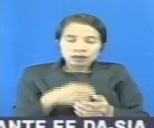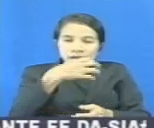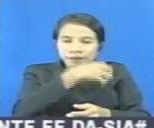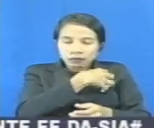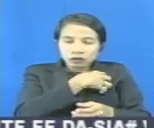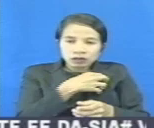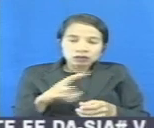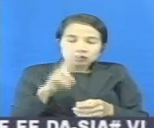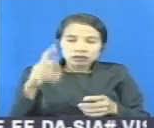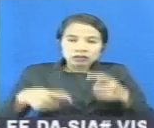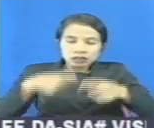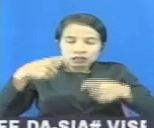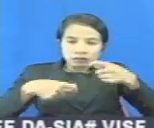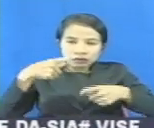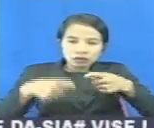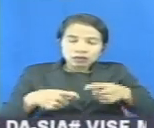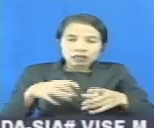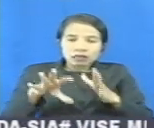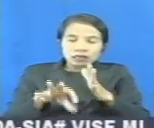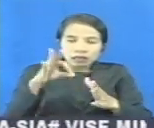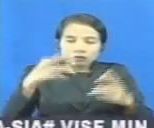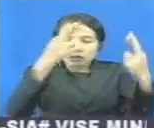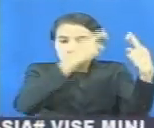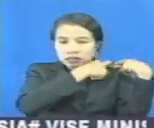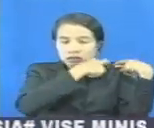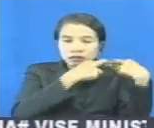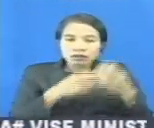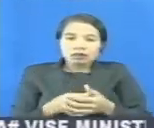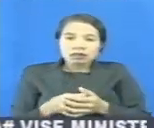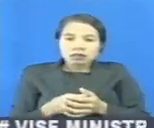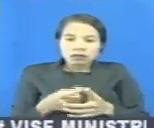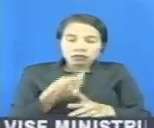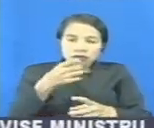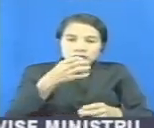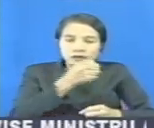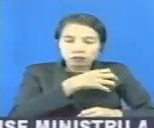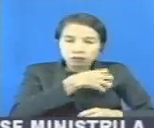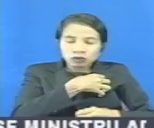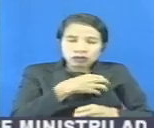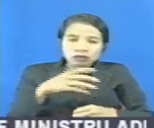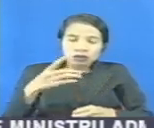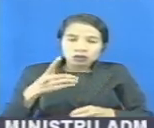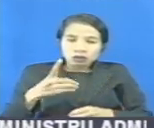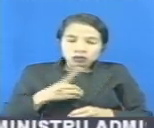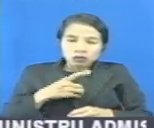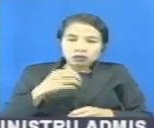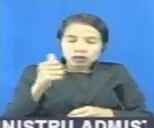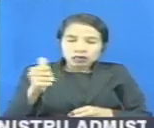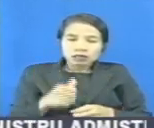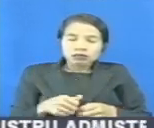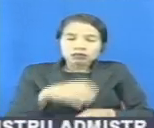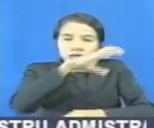executa mandado russi tribunal, retamos apoio máximo russi equipa tasfor esquadra Dom Leiso, rodi for